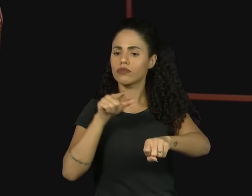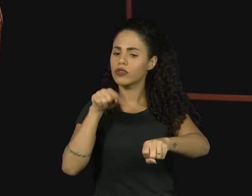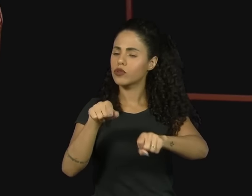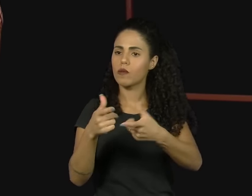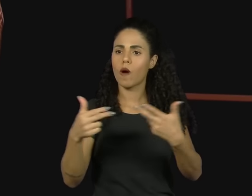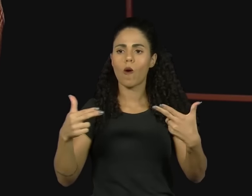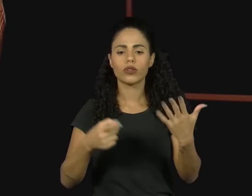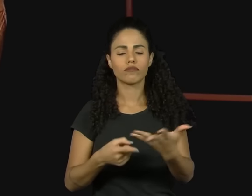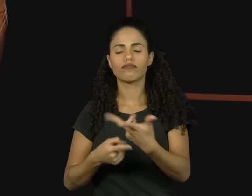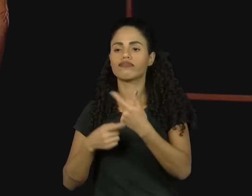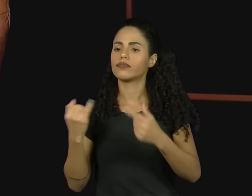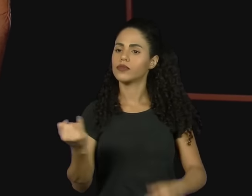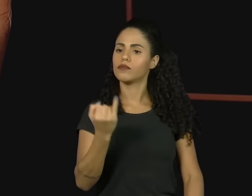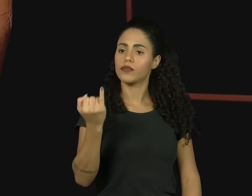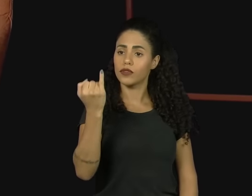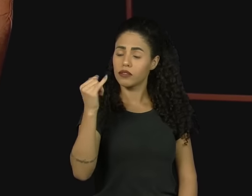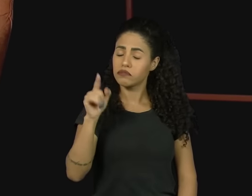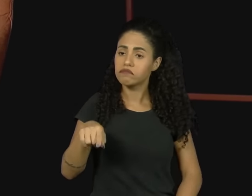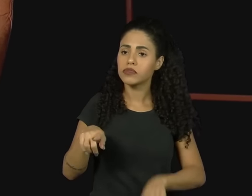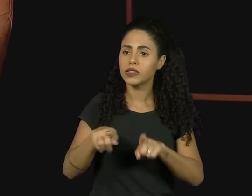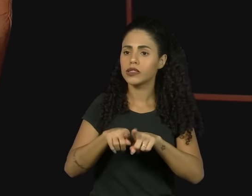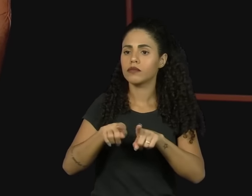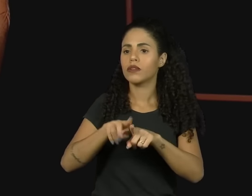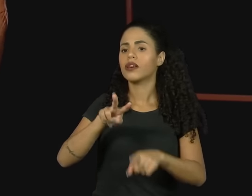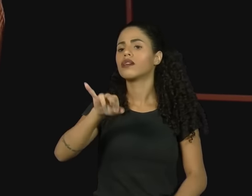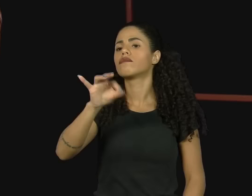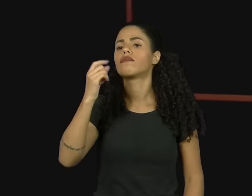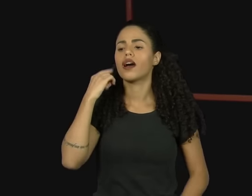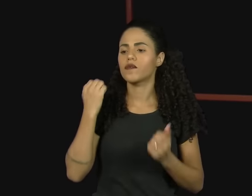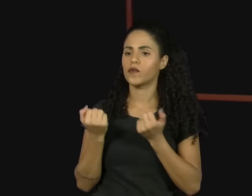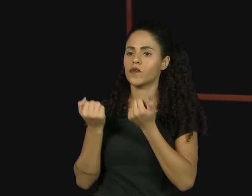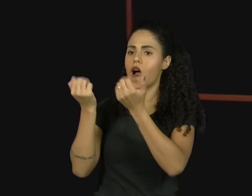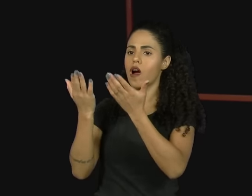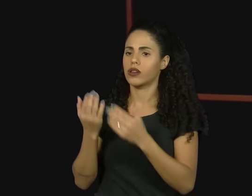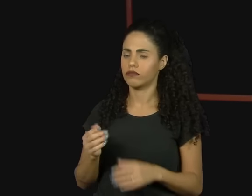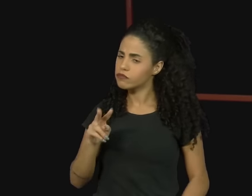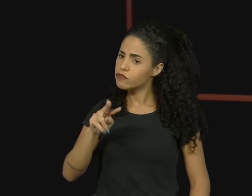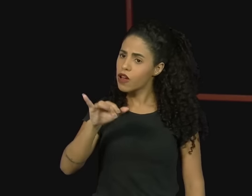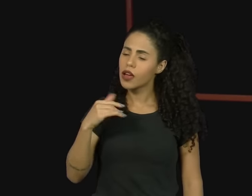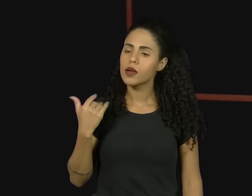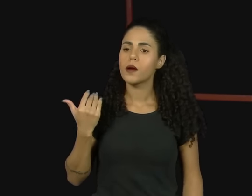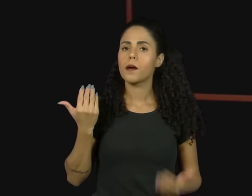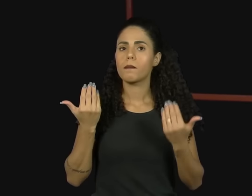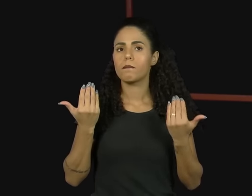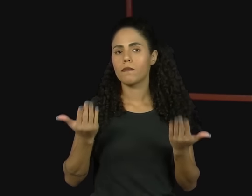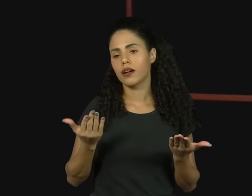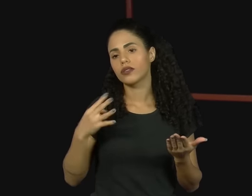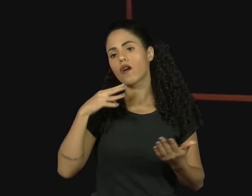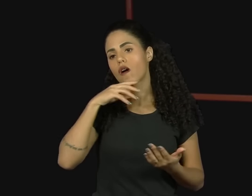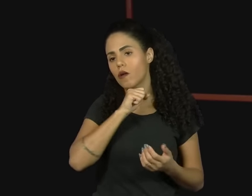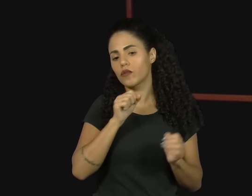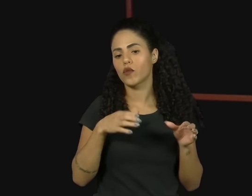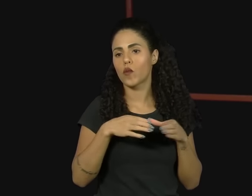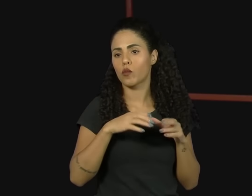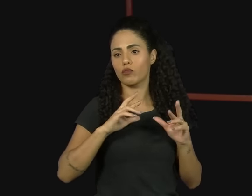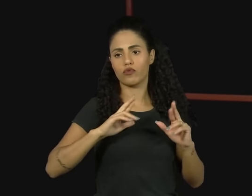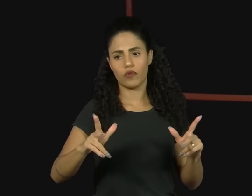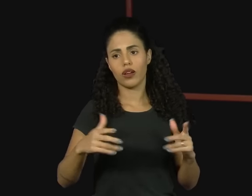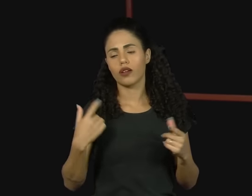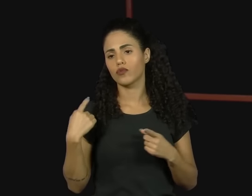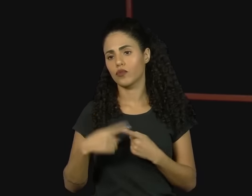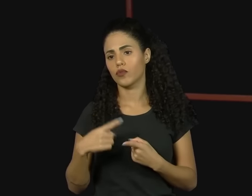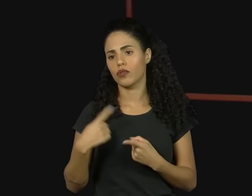mais abstrata e que vai chegar na roupa, entende? Só que, obviamente, com grupos diferentes, porque você